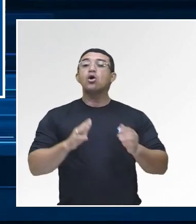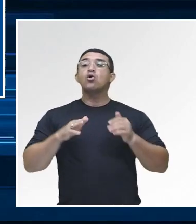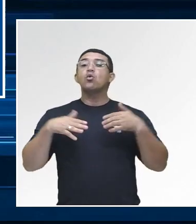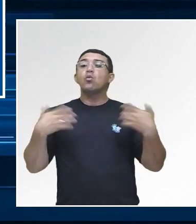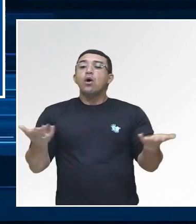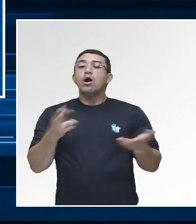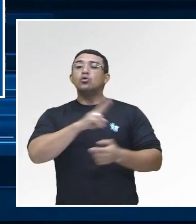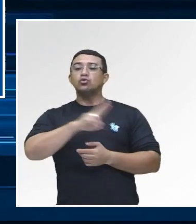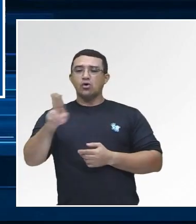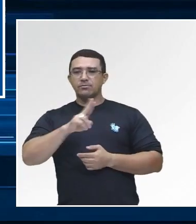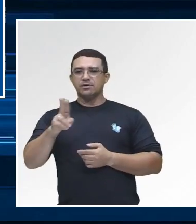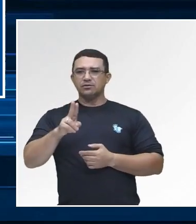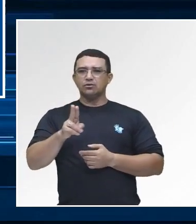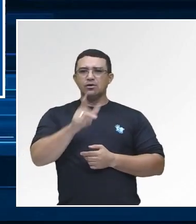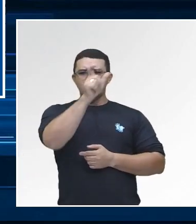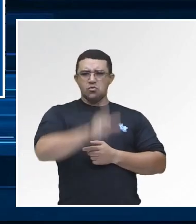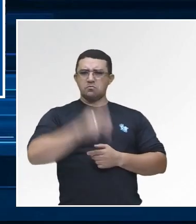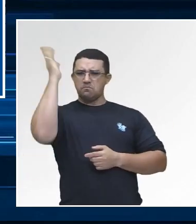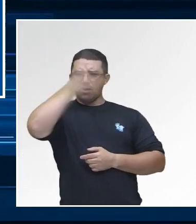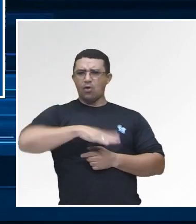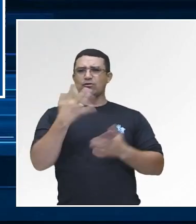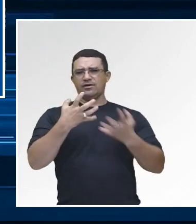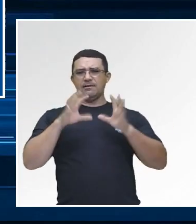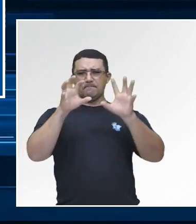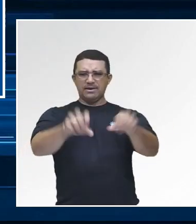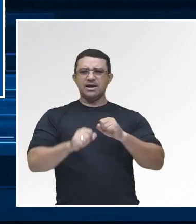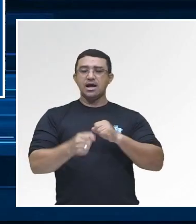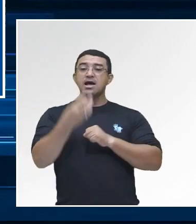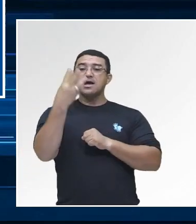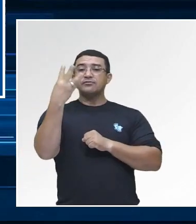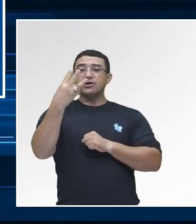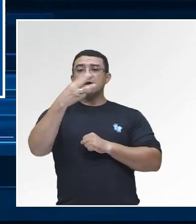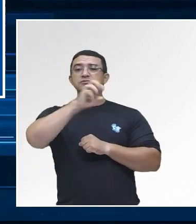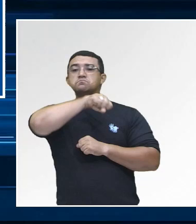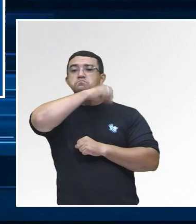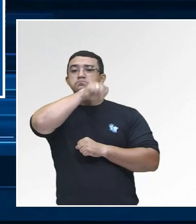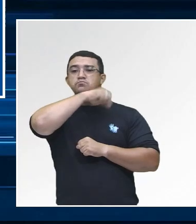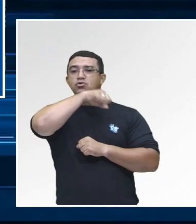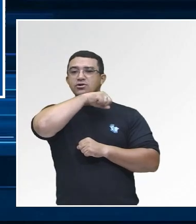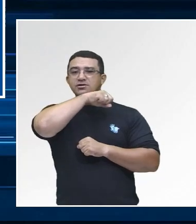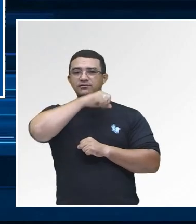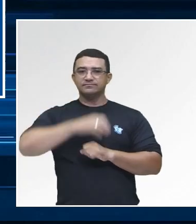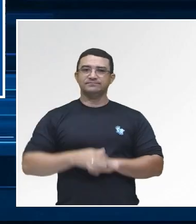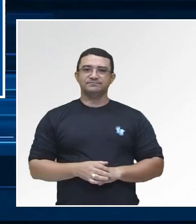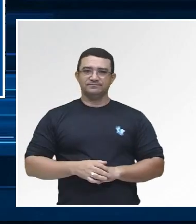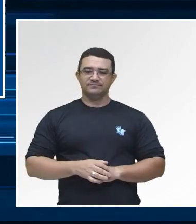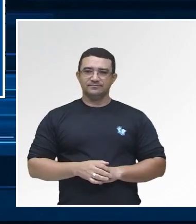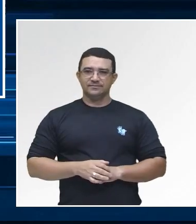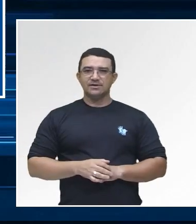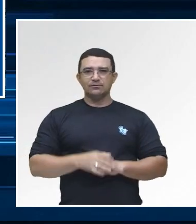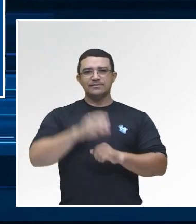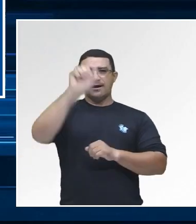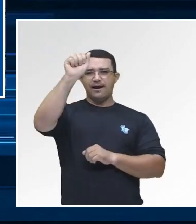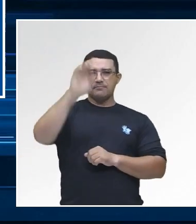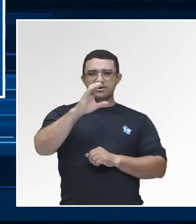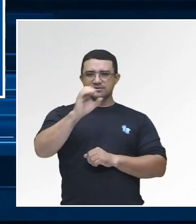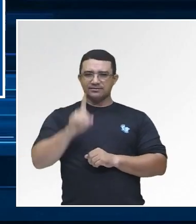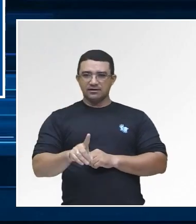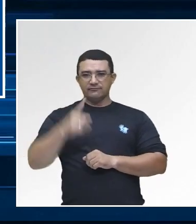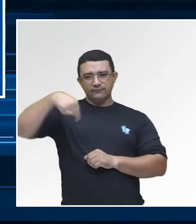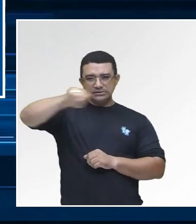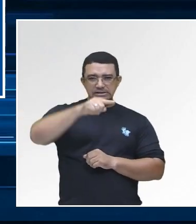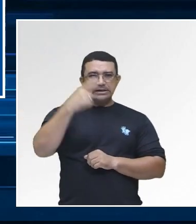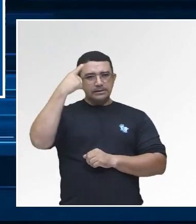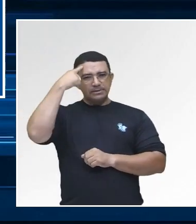ainda lembram dessas histórias? Então é sobre isto que você irá pensar, né, até o final da aula